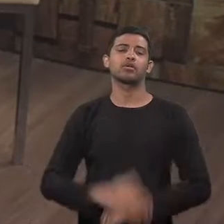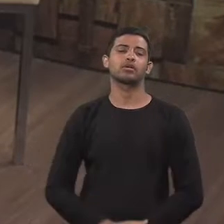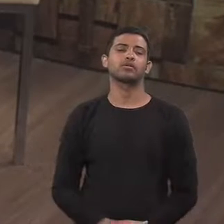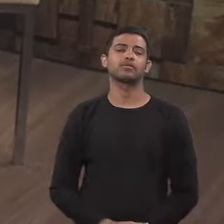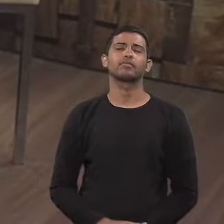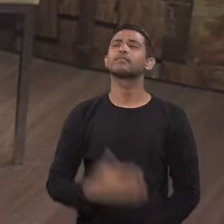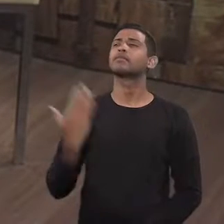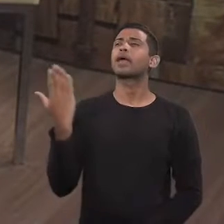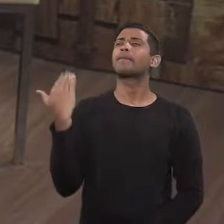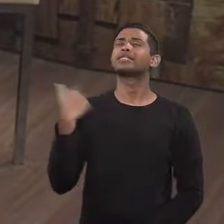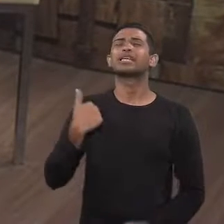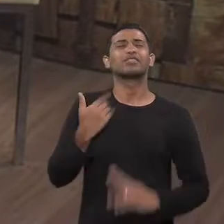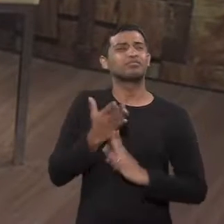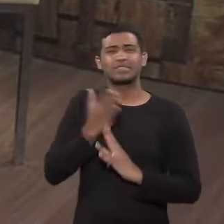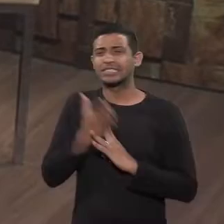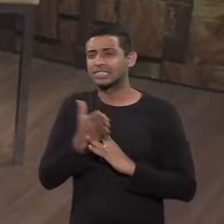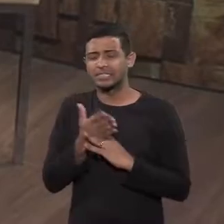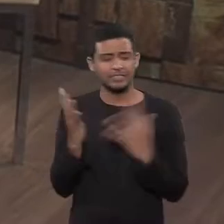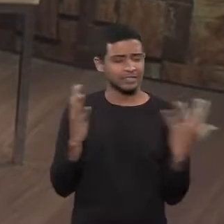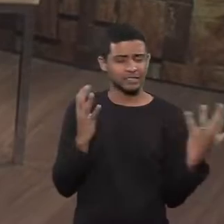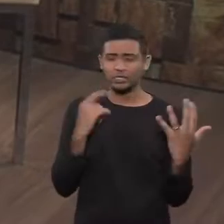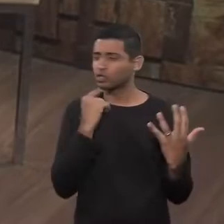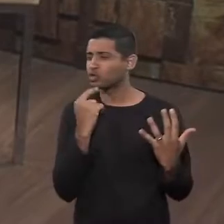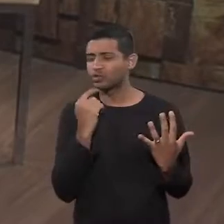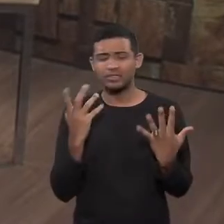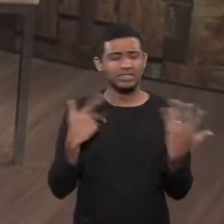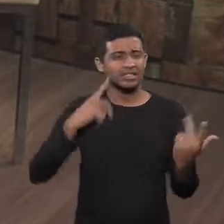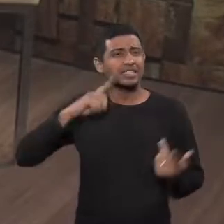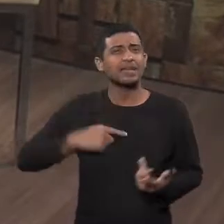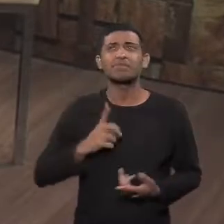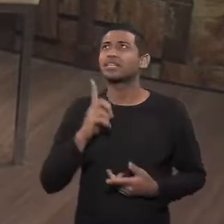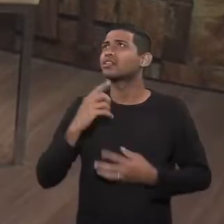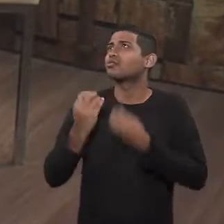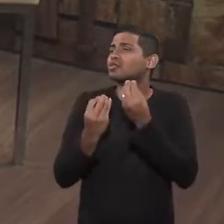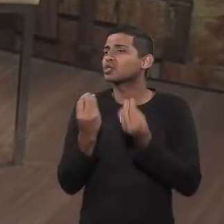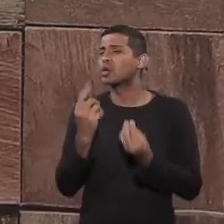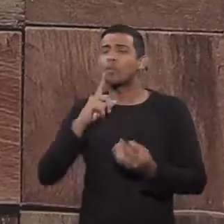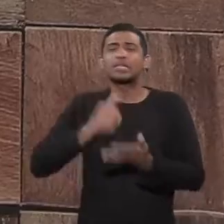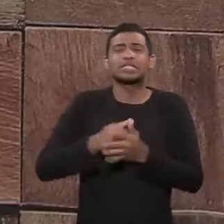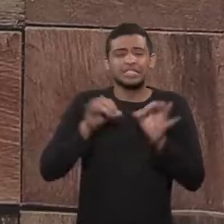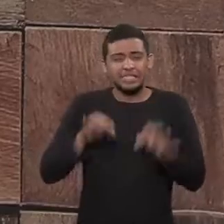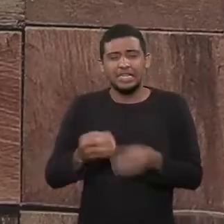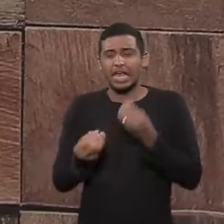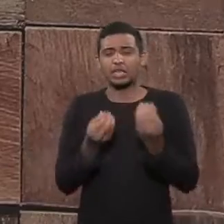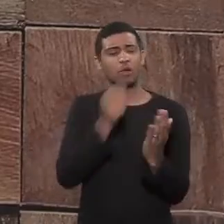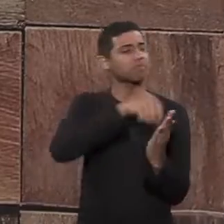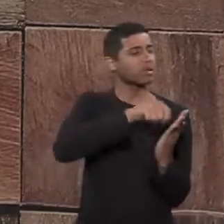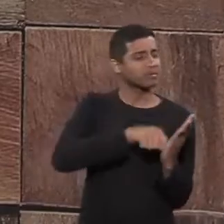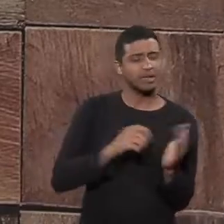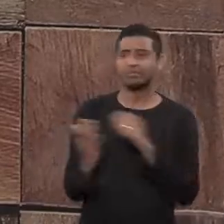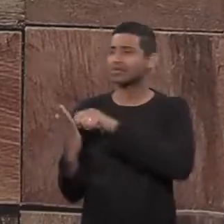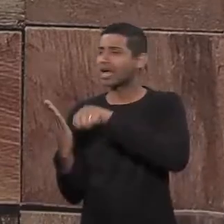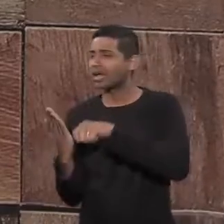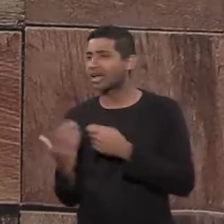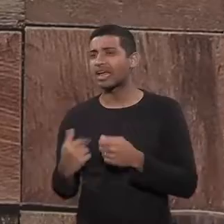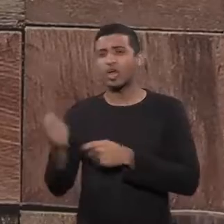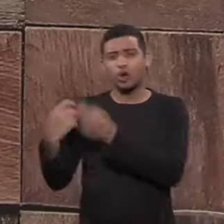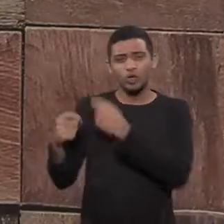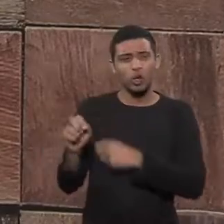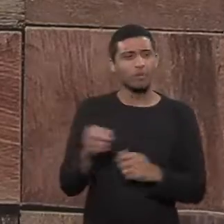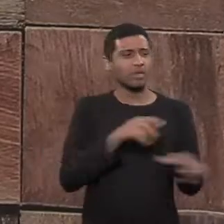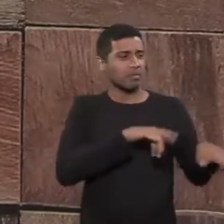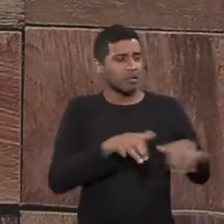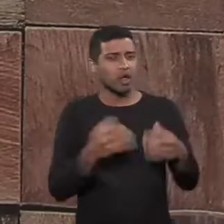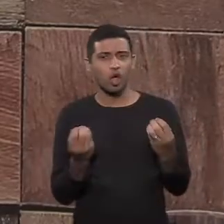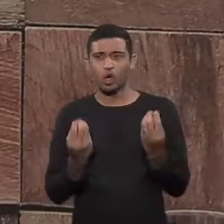aqui lembrando agora, que quando eu estava nessa dúvida e aquele questionamento, né, eu dizia, Deus, será que é isso? Aí você tem que preencher aquela